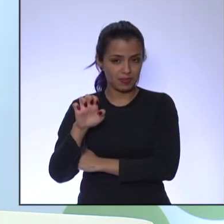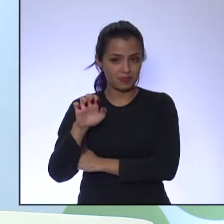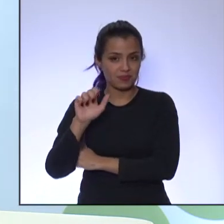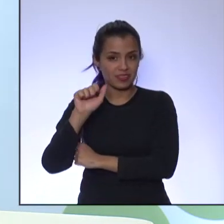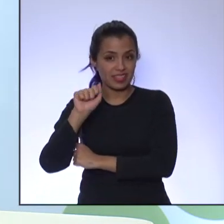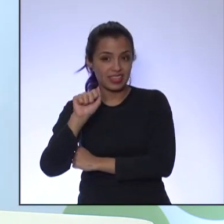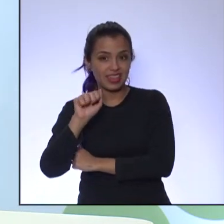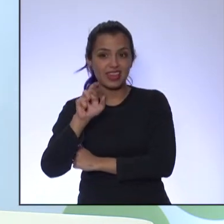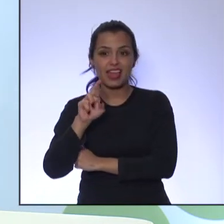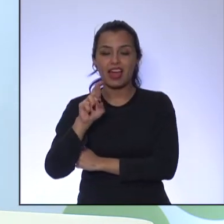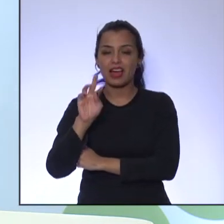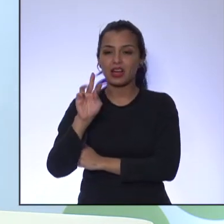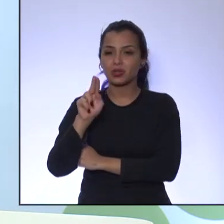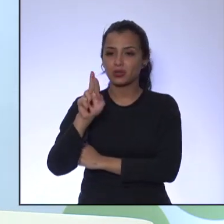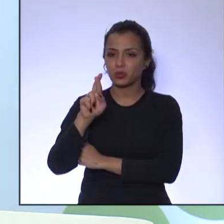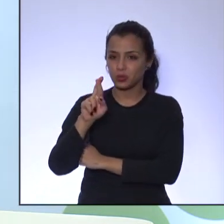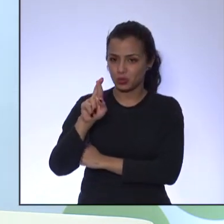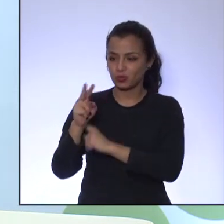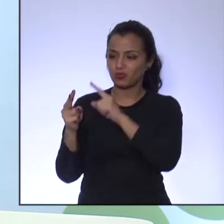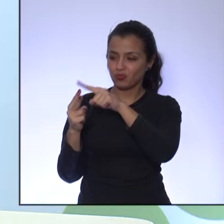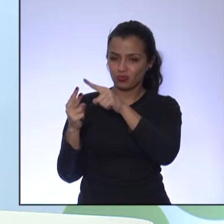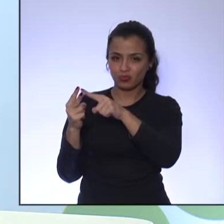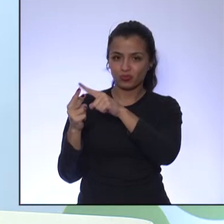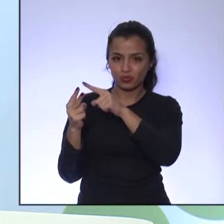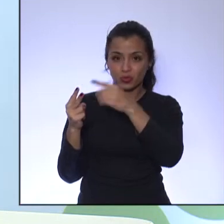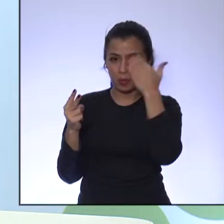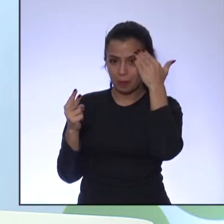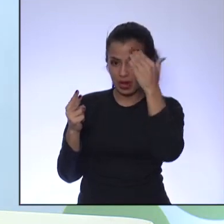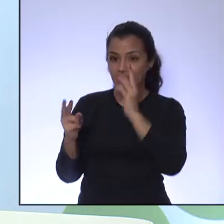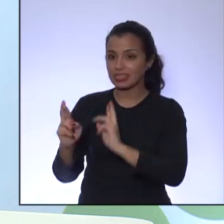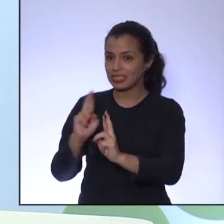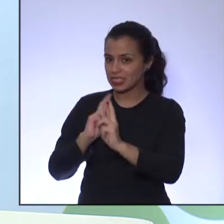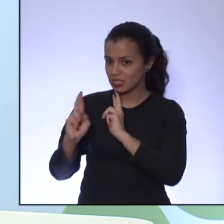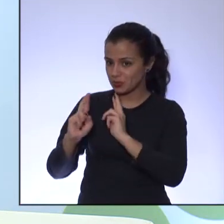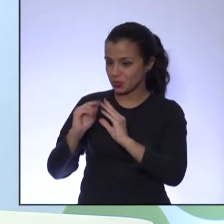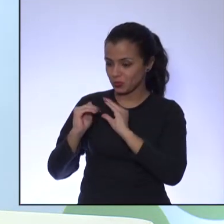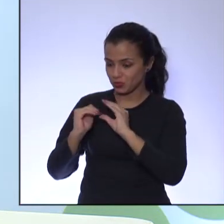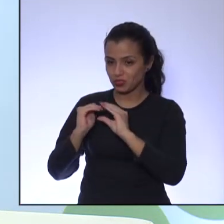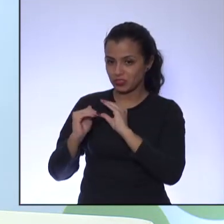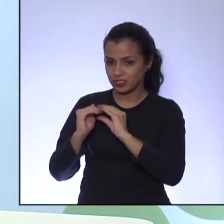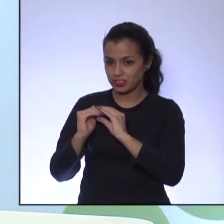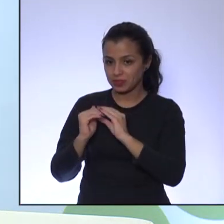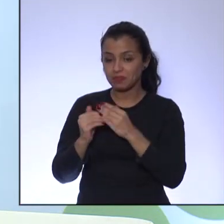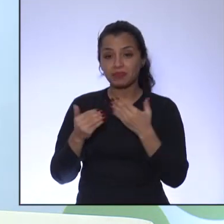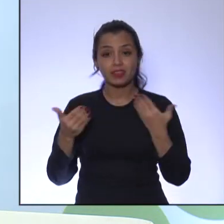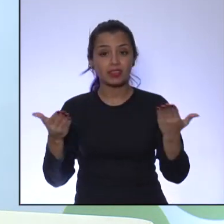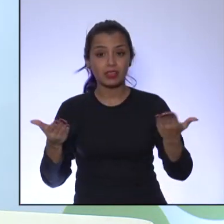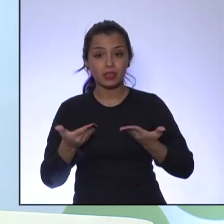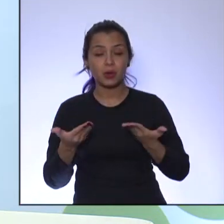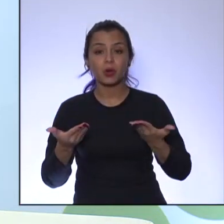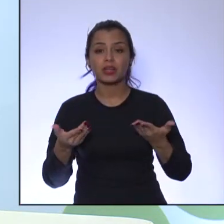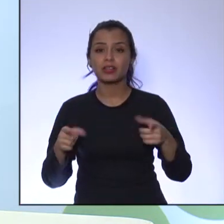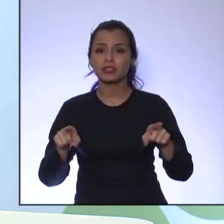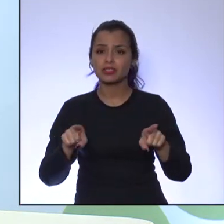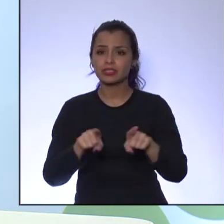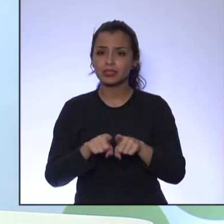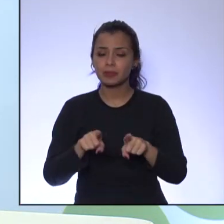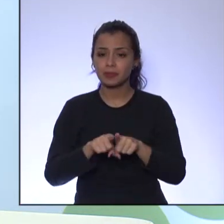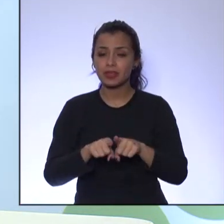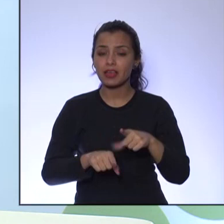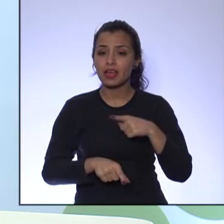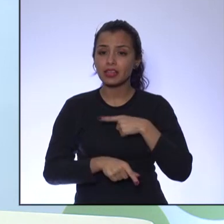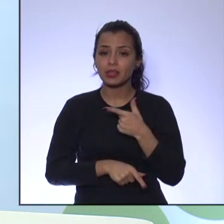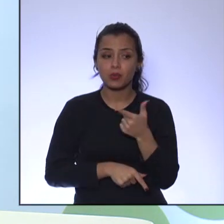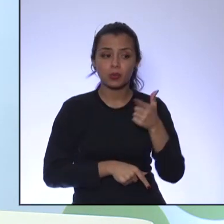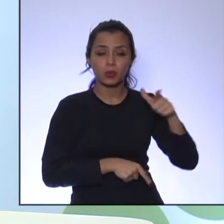colocando aí as respostas no chat, muito obrigada. E nesse momento, nós vamos agora para um outro